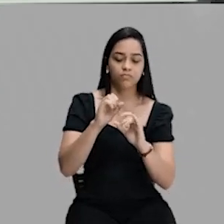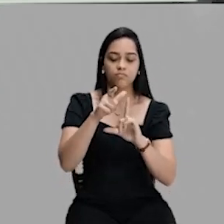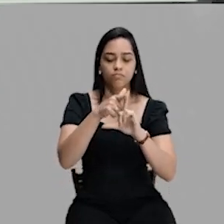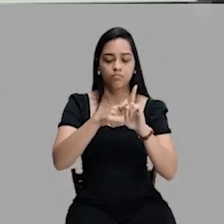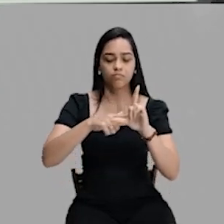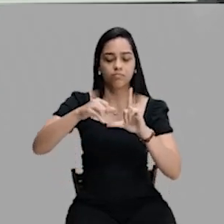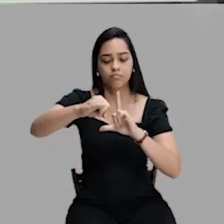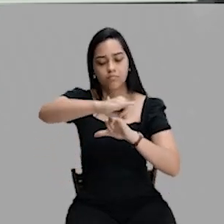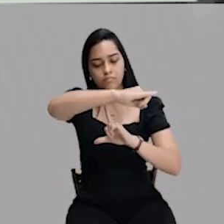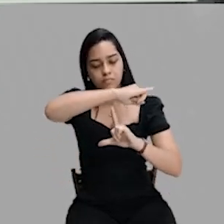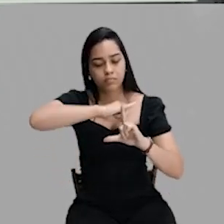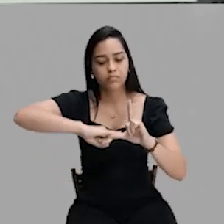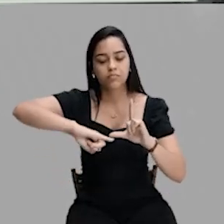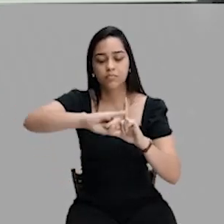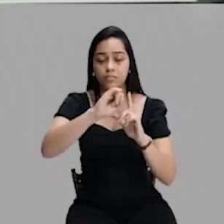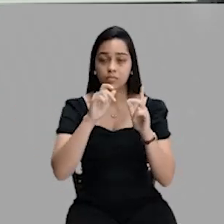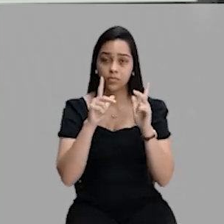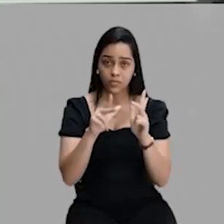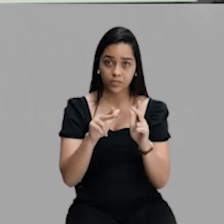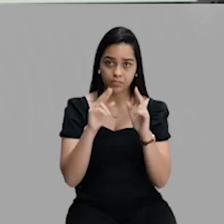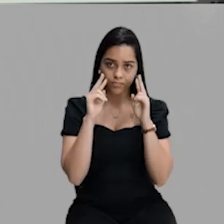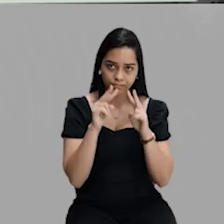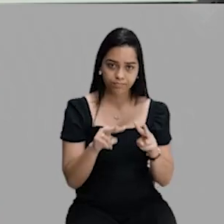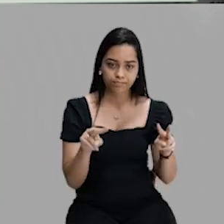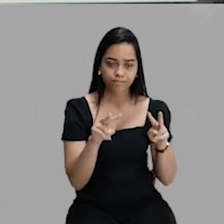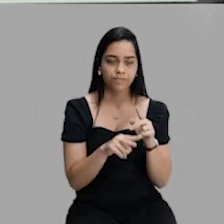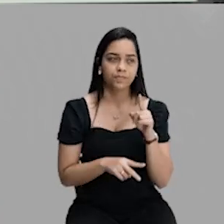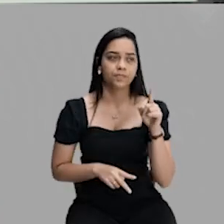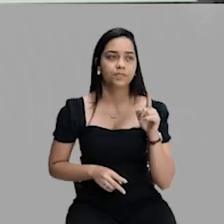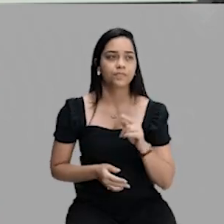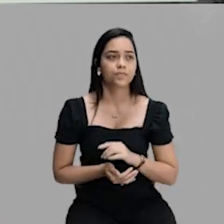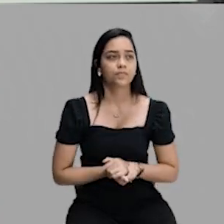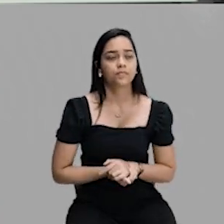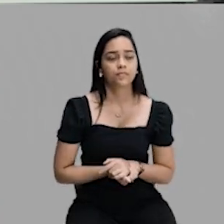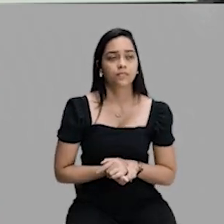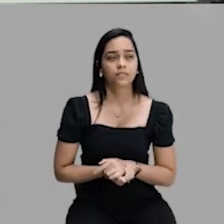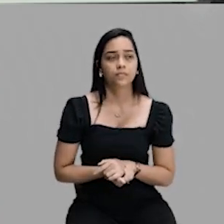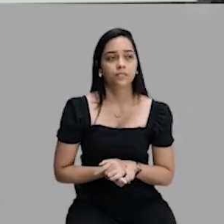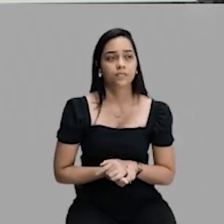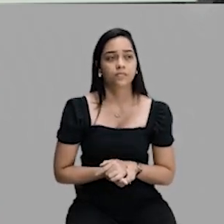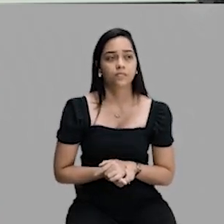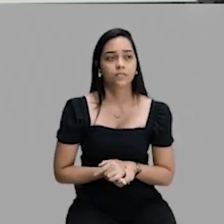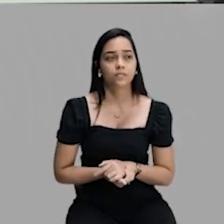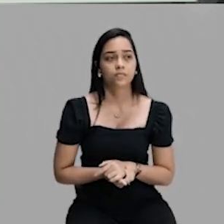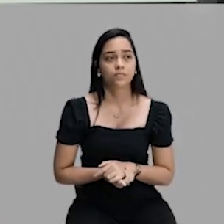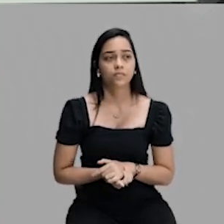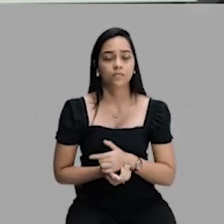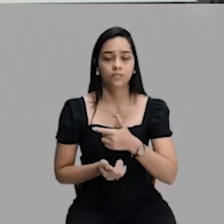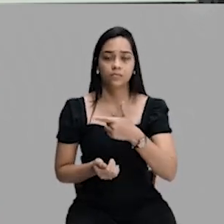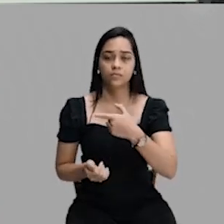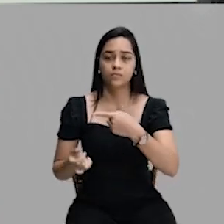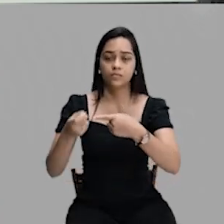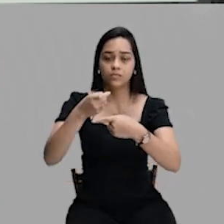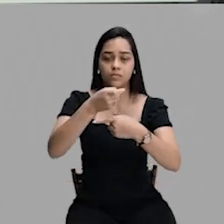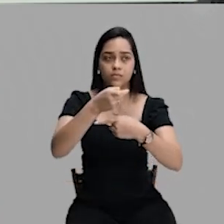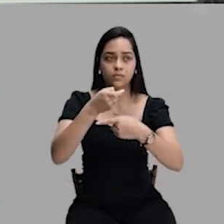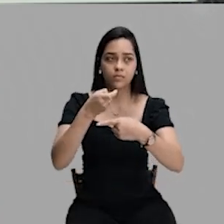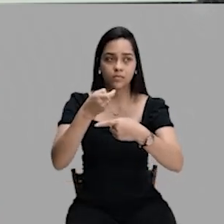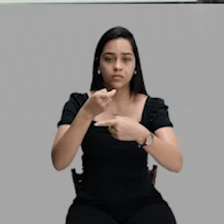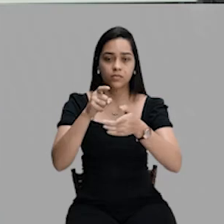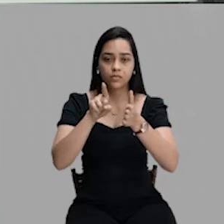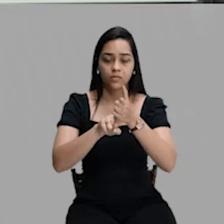essa equação, turma, vai ser essa bem aqui, ó. Vai ser x menos